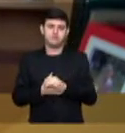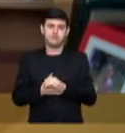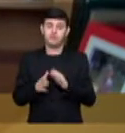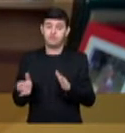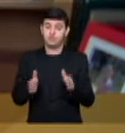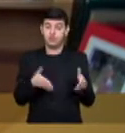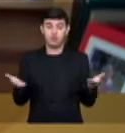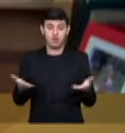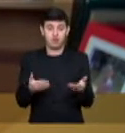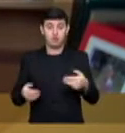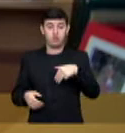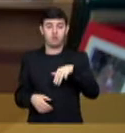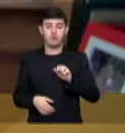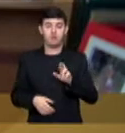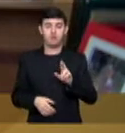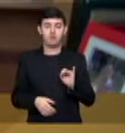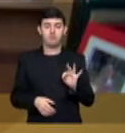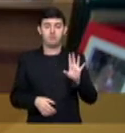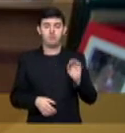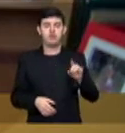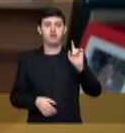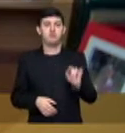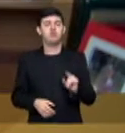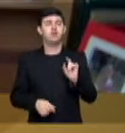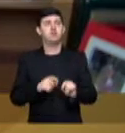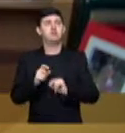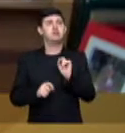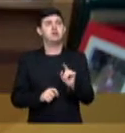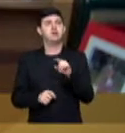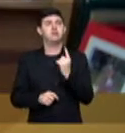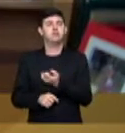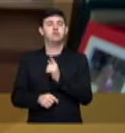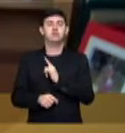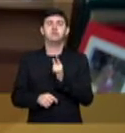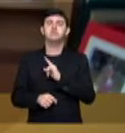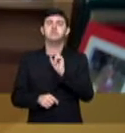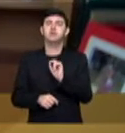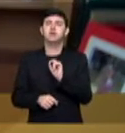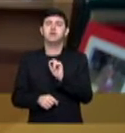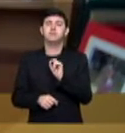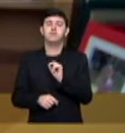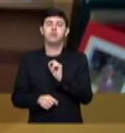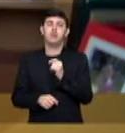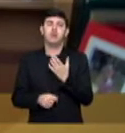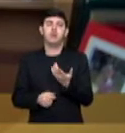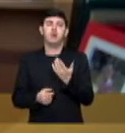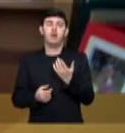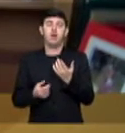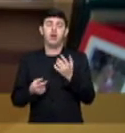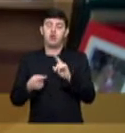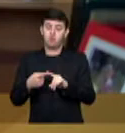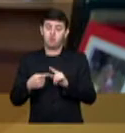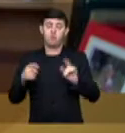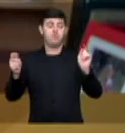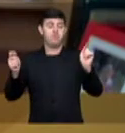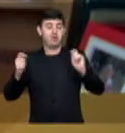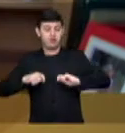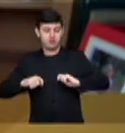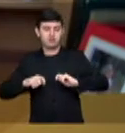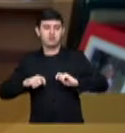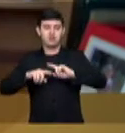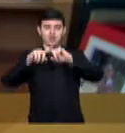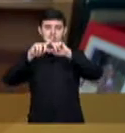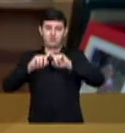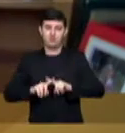de mérito, né, essa dualidade de questões meritórias, primeiro, a questão da competência concorrente, que, enfim, mais